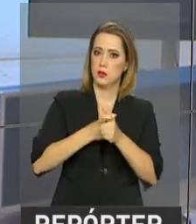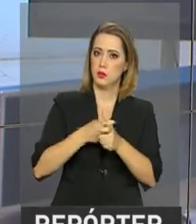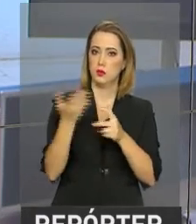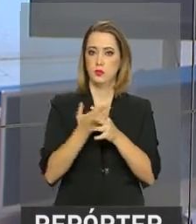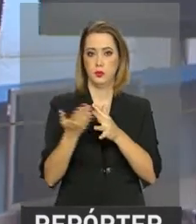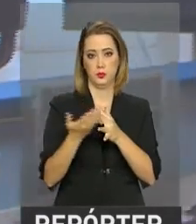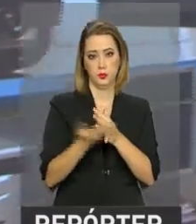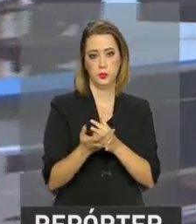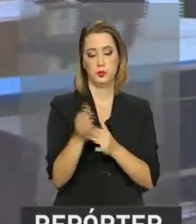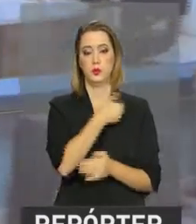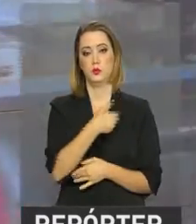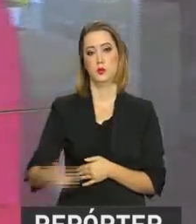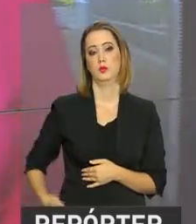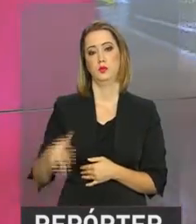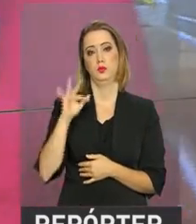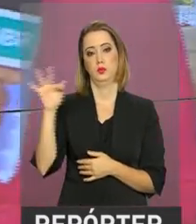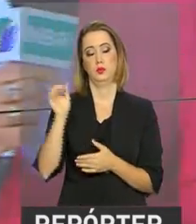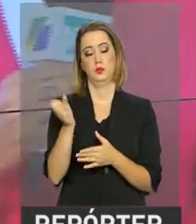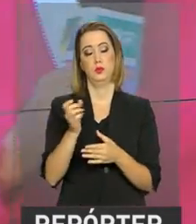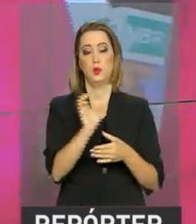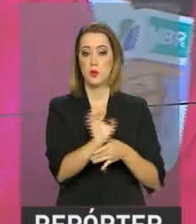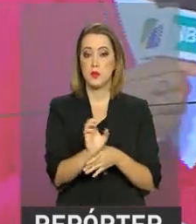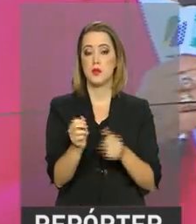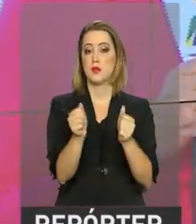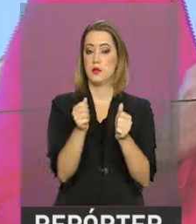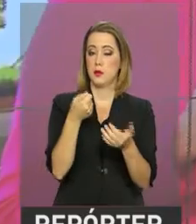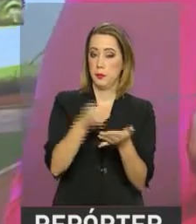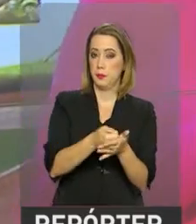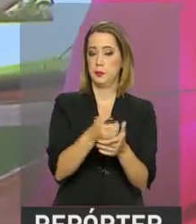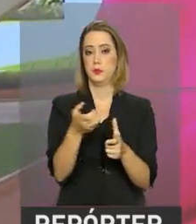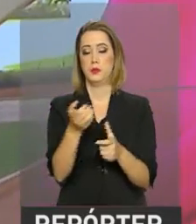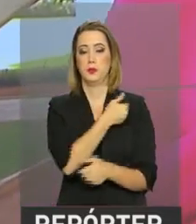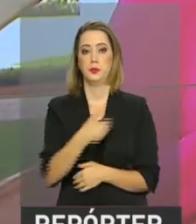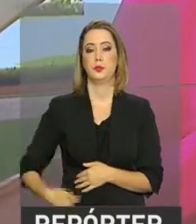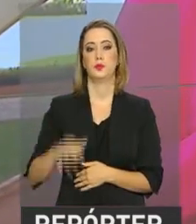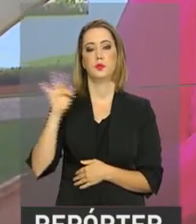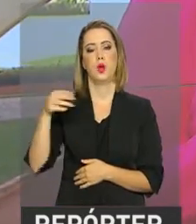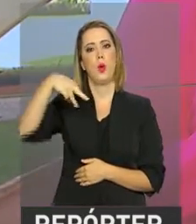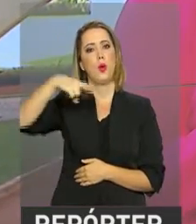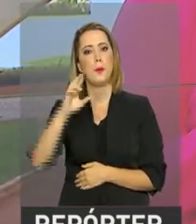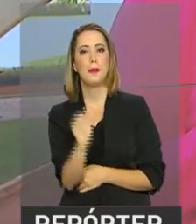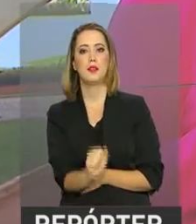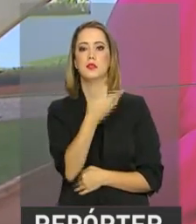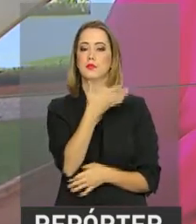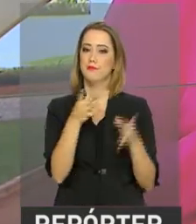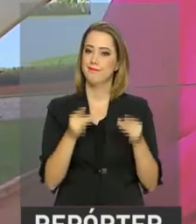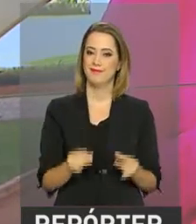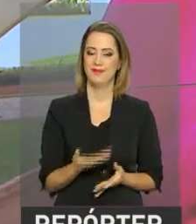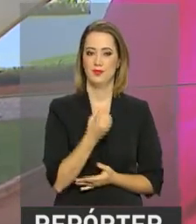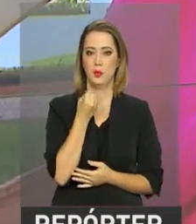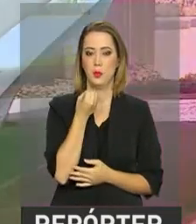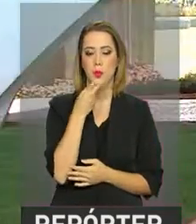o edital palácio do planalto falar com a repórter maria que lupi que traz as informações ao vivo pra gente bom dia para bom dia zé